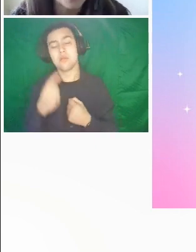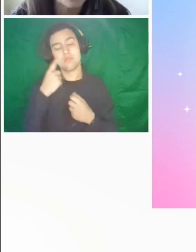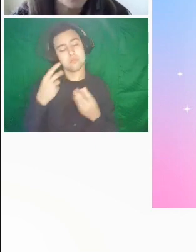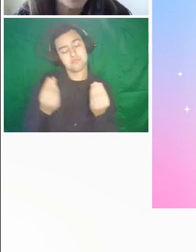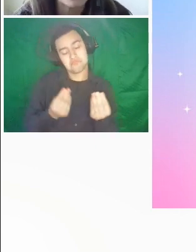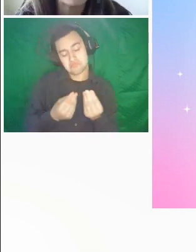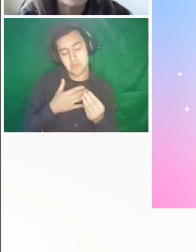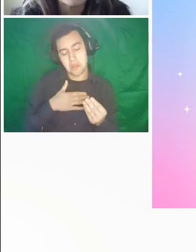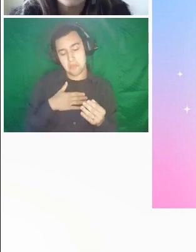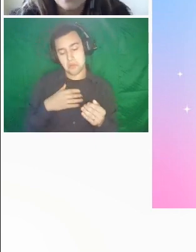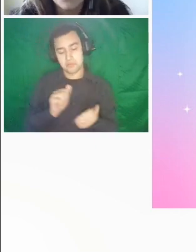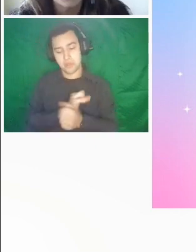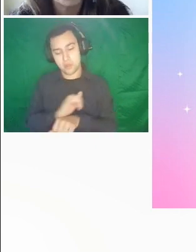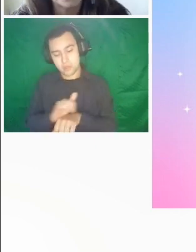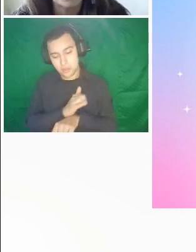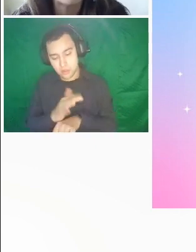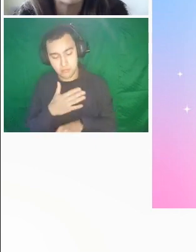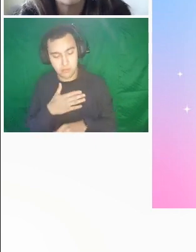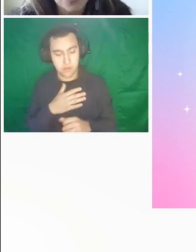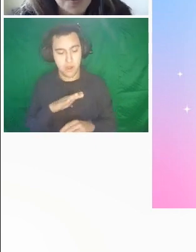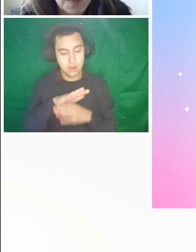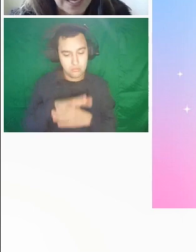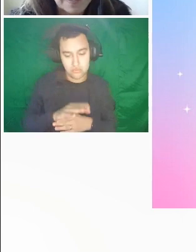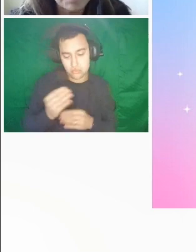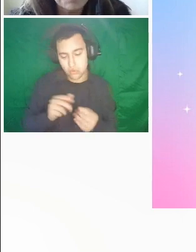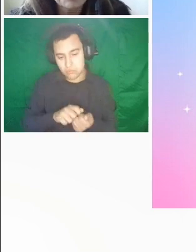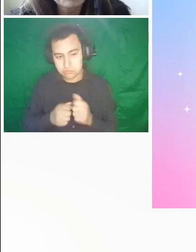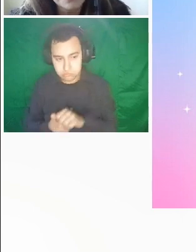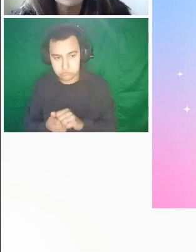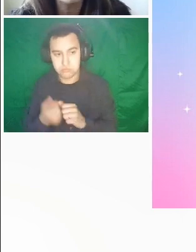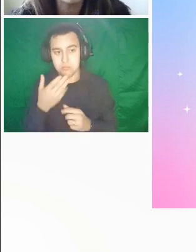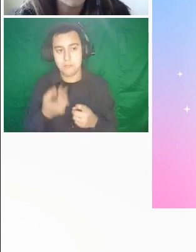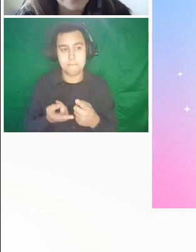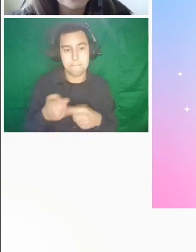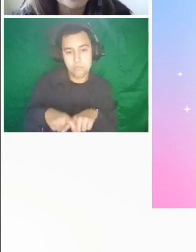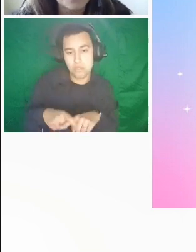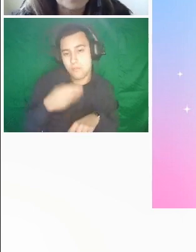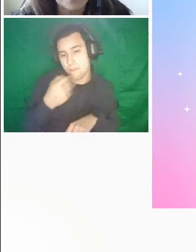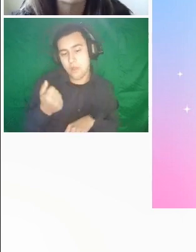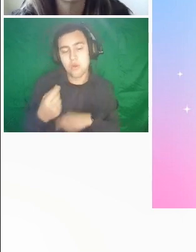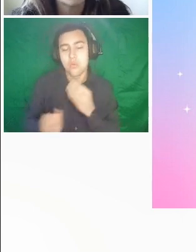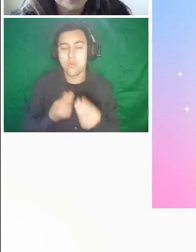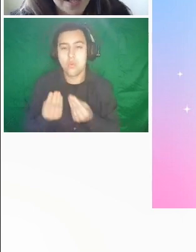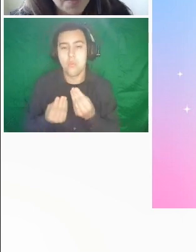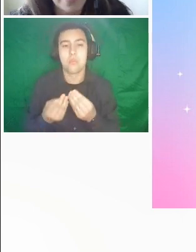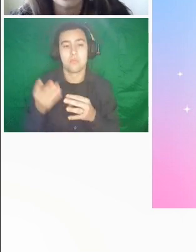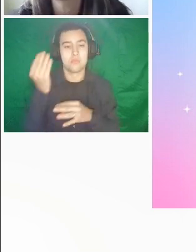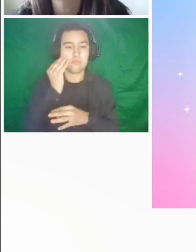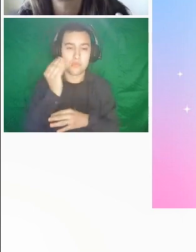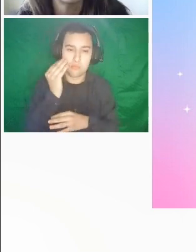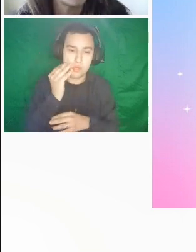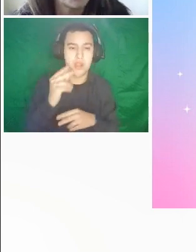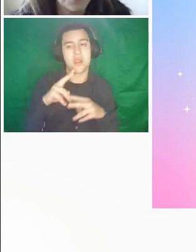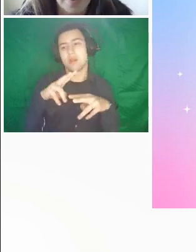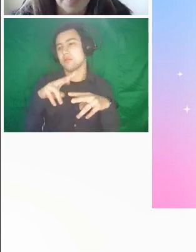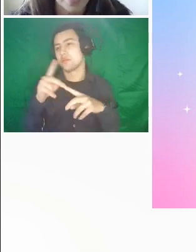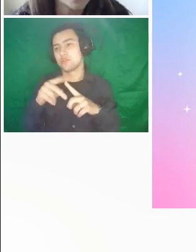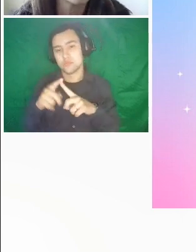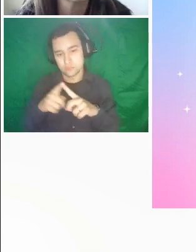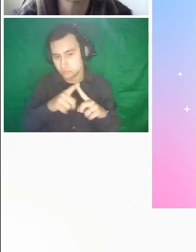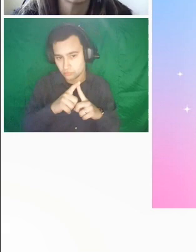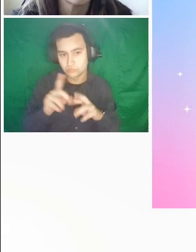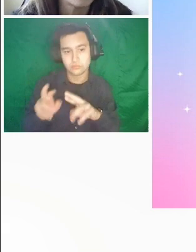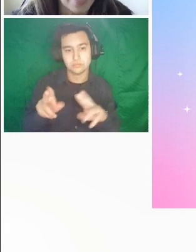do colaborador para agregar valor para ser mais efetivo para ele e faça experimentos utilizando métodos utilizando